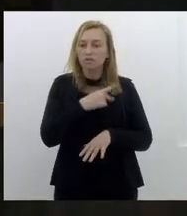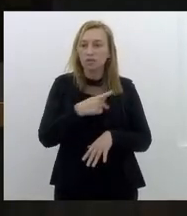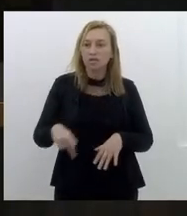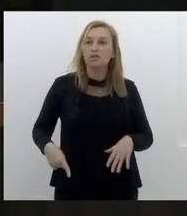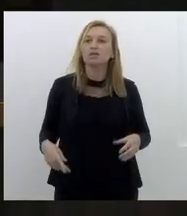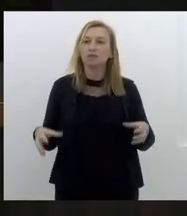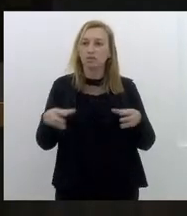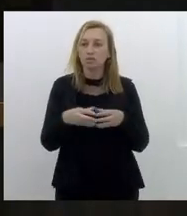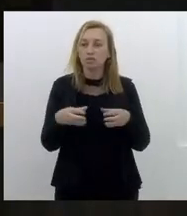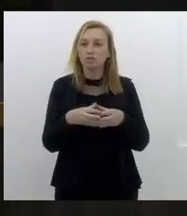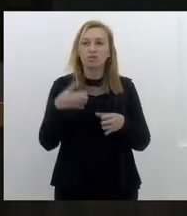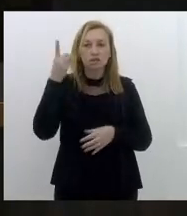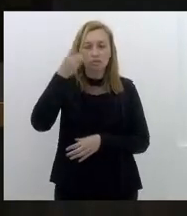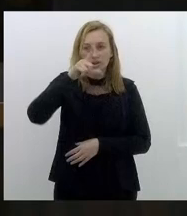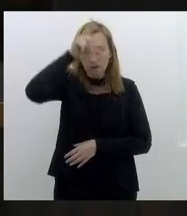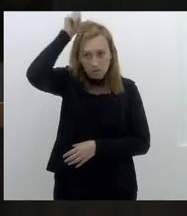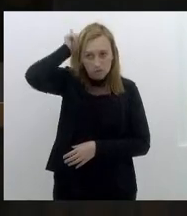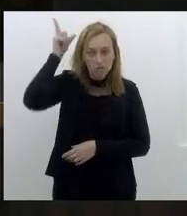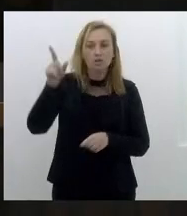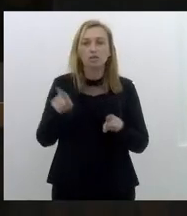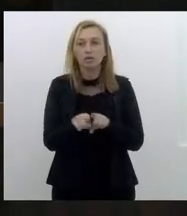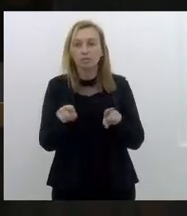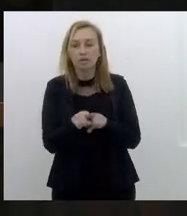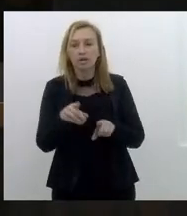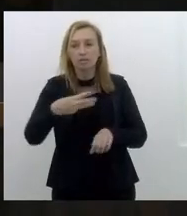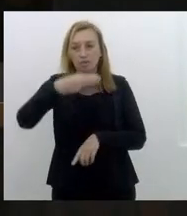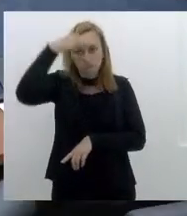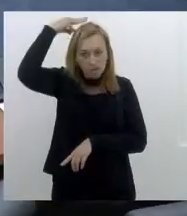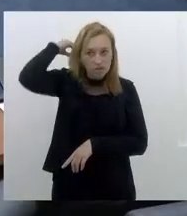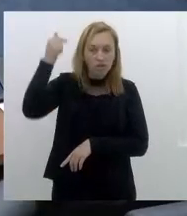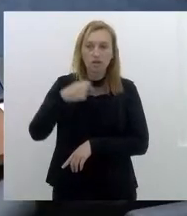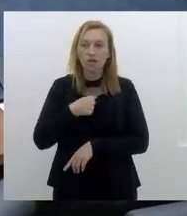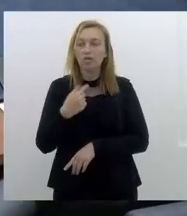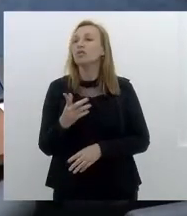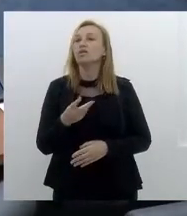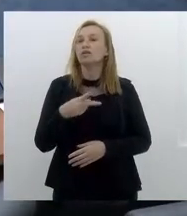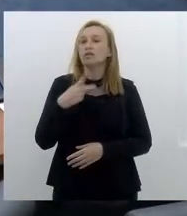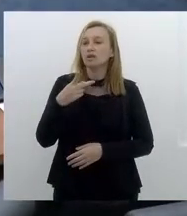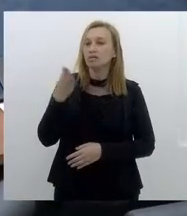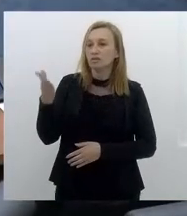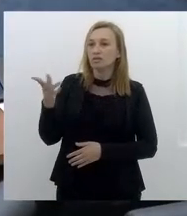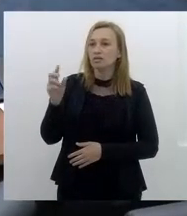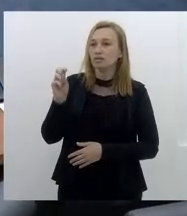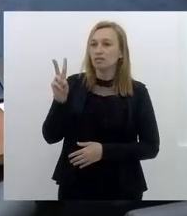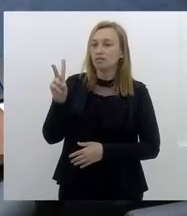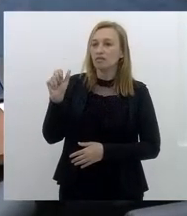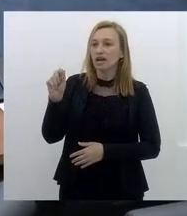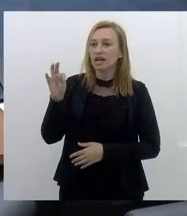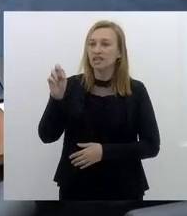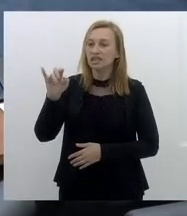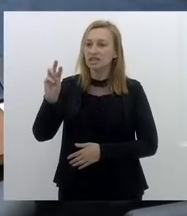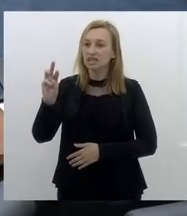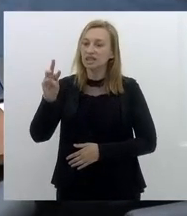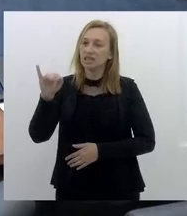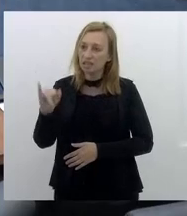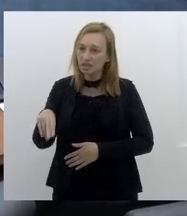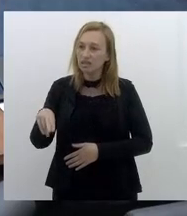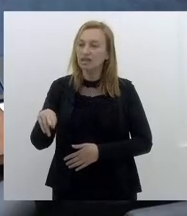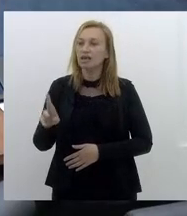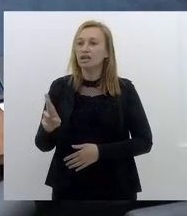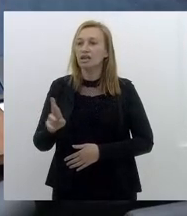condições Deputado dos Paulo Pacheco e eu a palavra Valentim oh alô